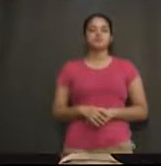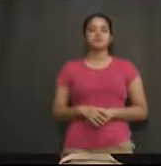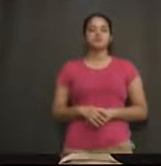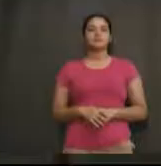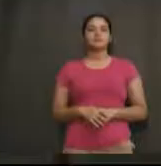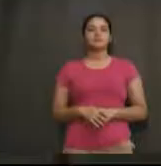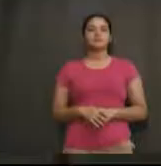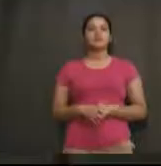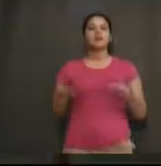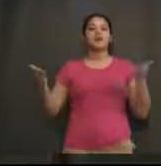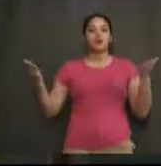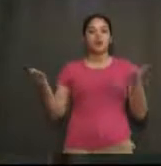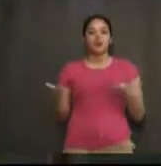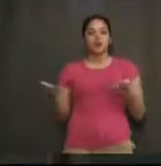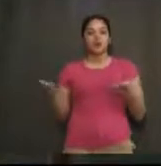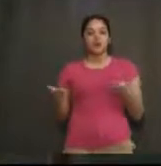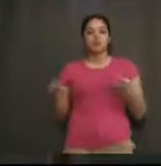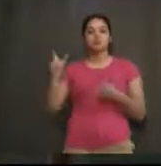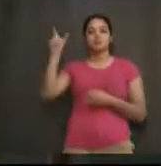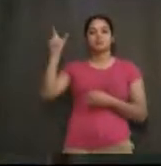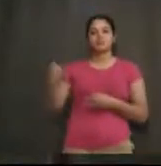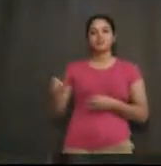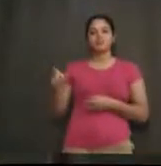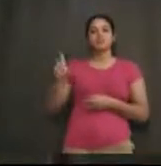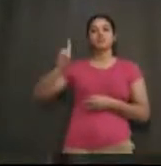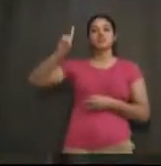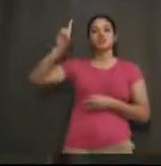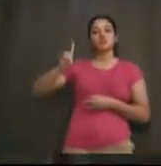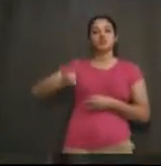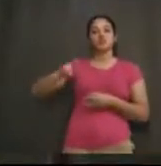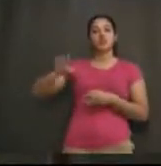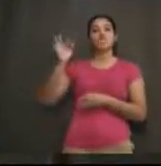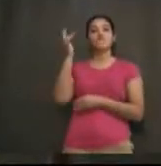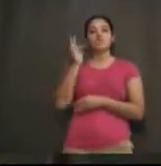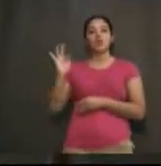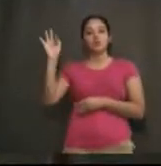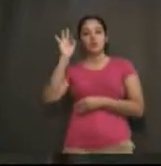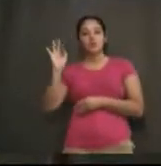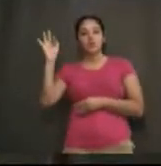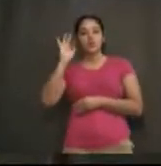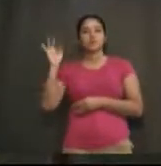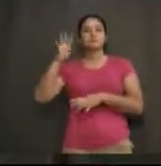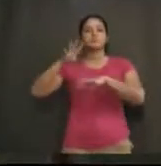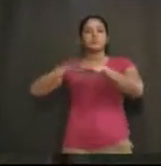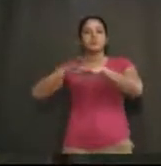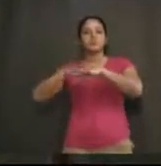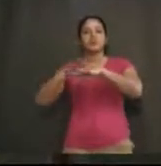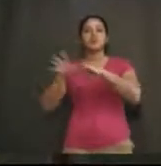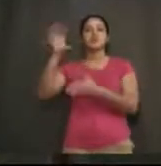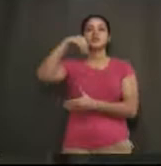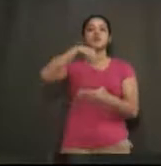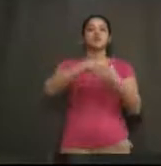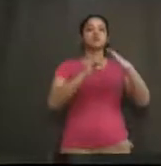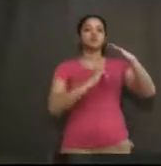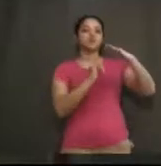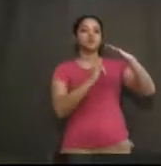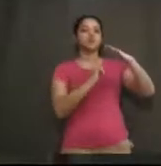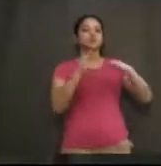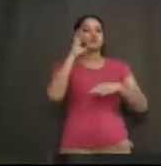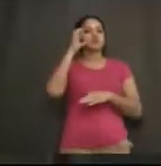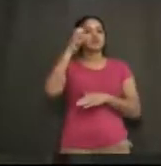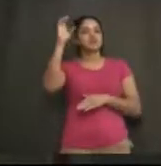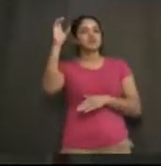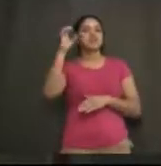Com a palavra, a diretora da Faculdade de Matemática do Instituto de Ciências Exatas e Naturais da Universidade Federal do